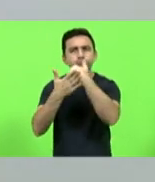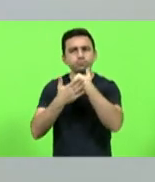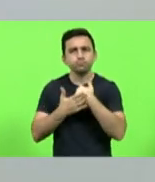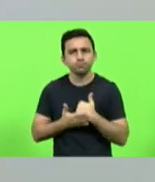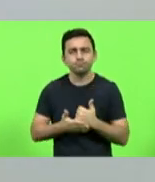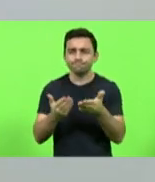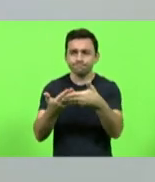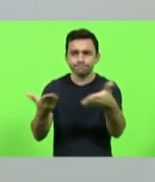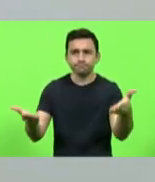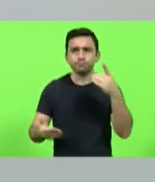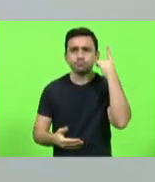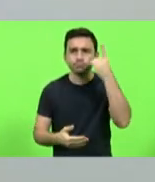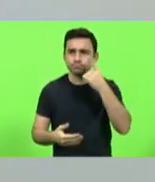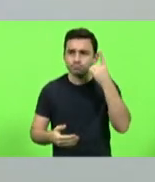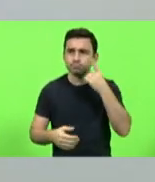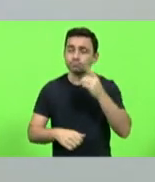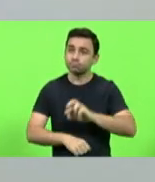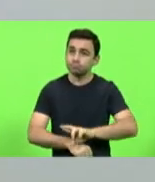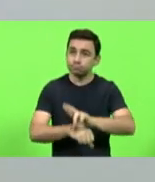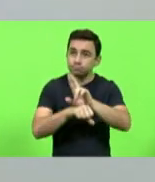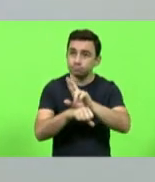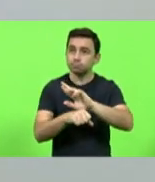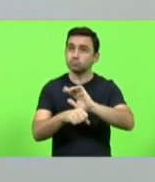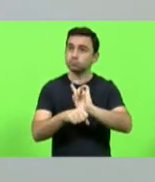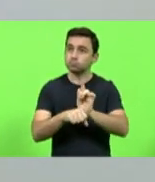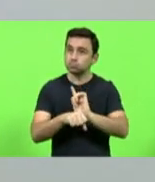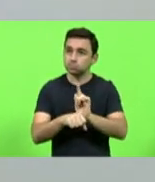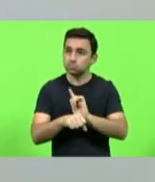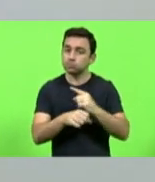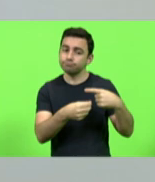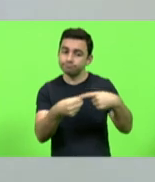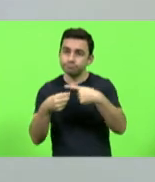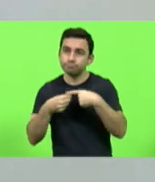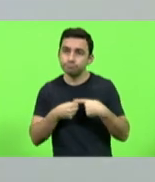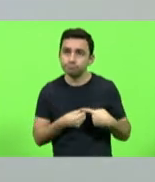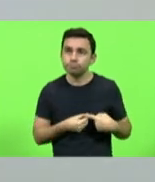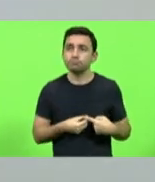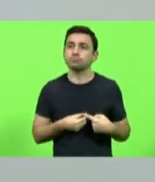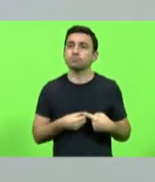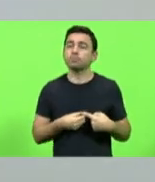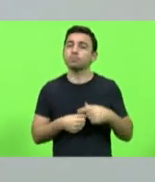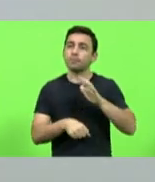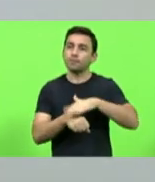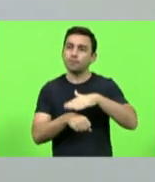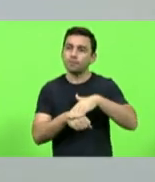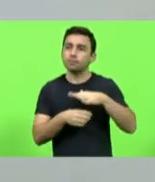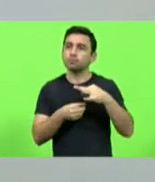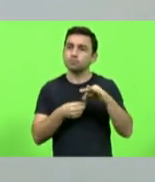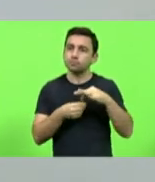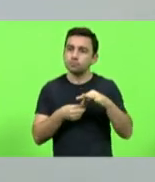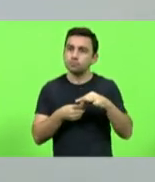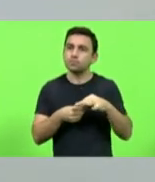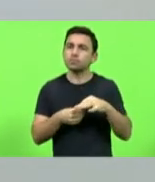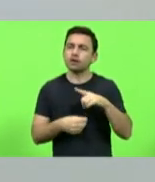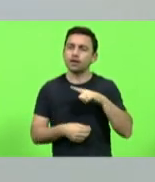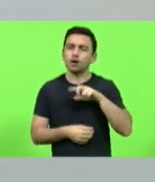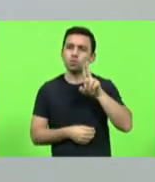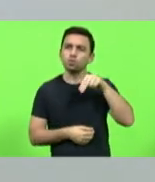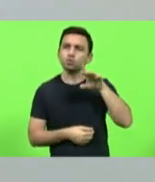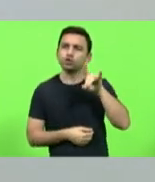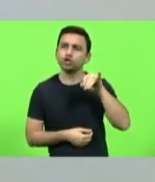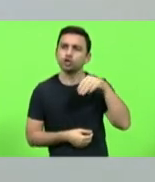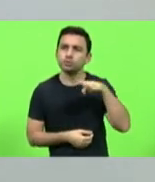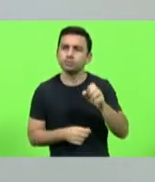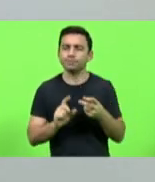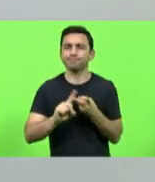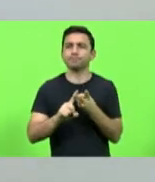parlamentares, representantes de gestores municipais, por meio das entidades como a Undime, a